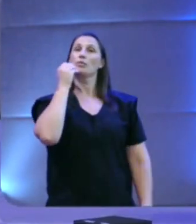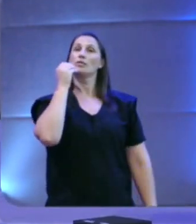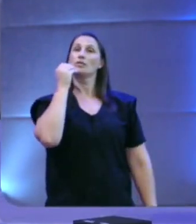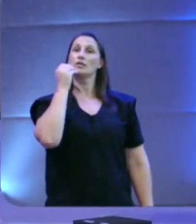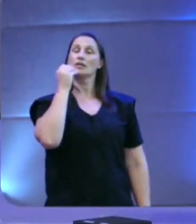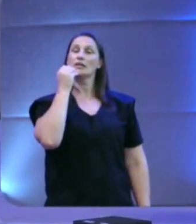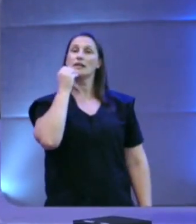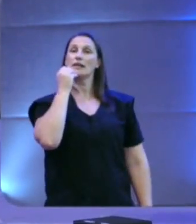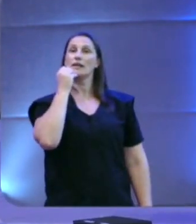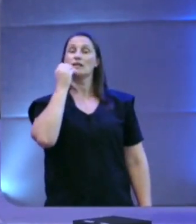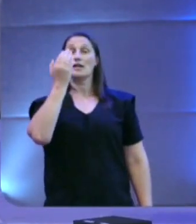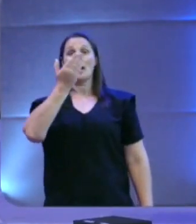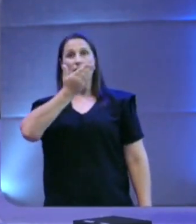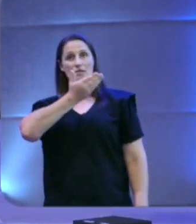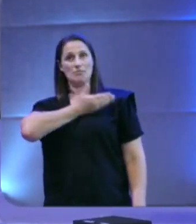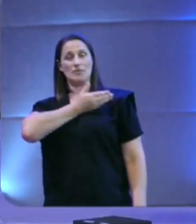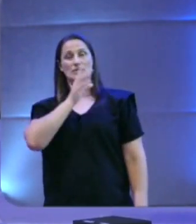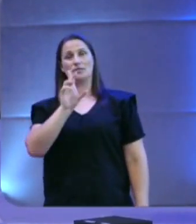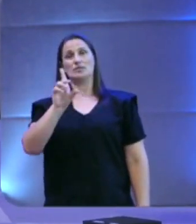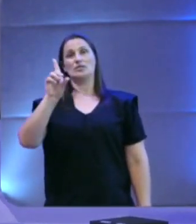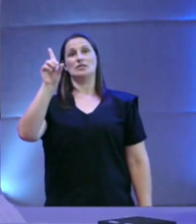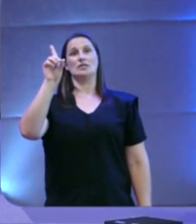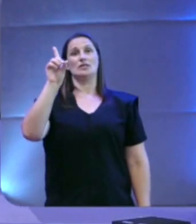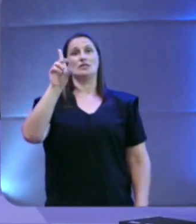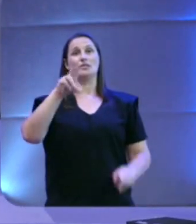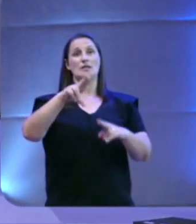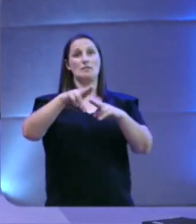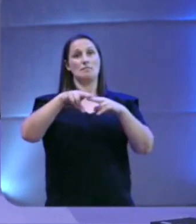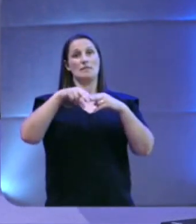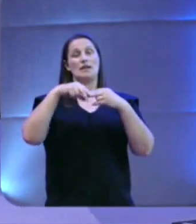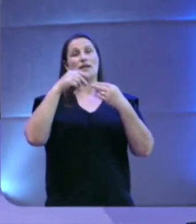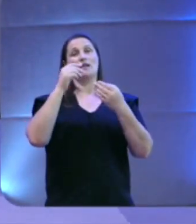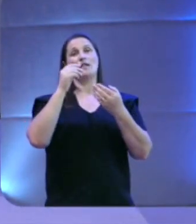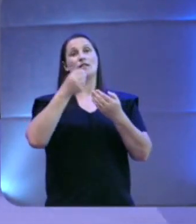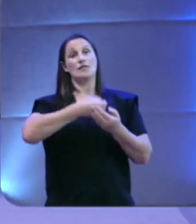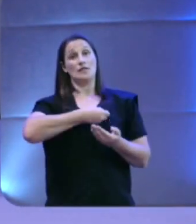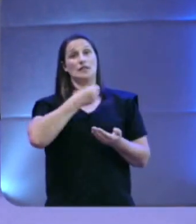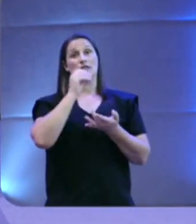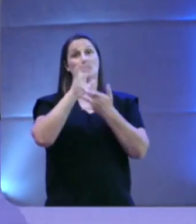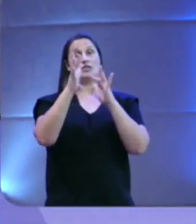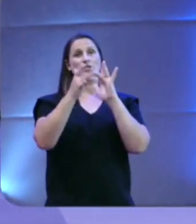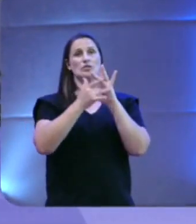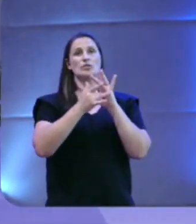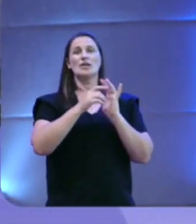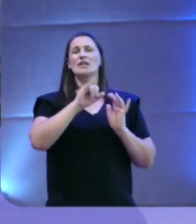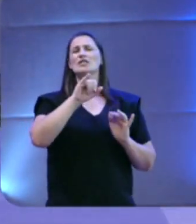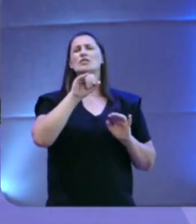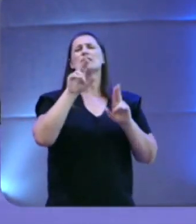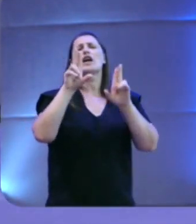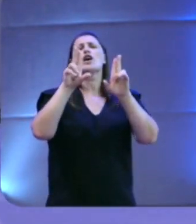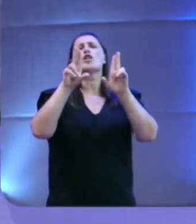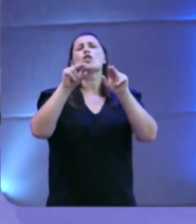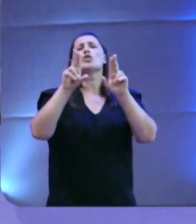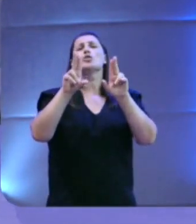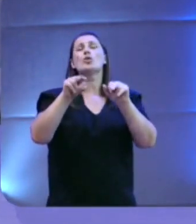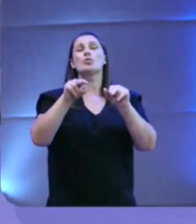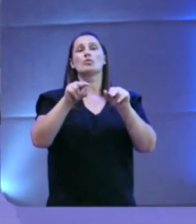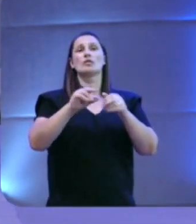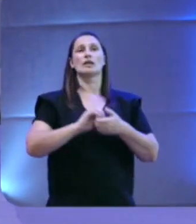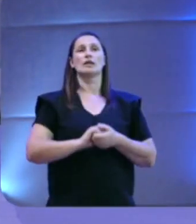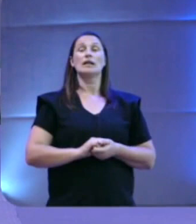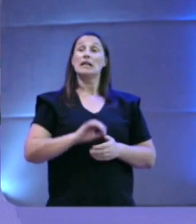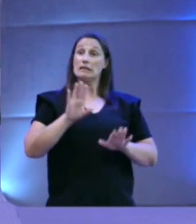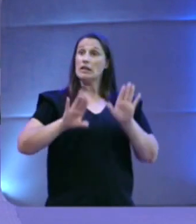se tornar amigo de Deus por meio da vida dele. Portanto, se você nunca fez isso na sua vida, talvez você esteja até em